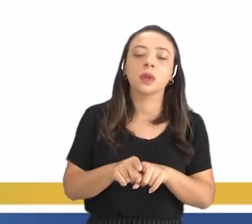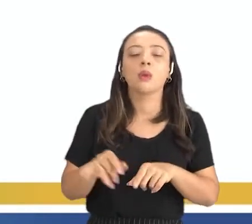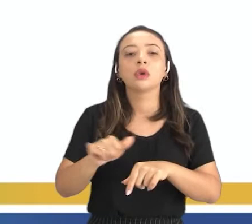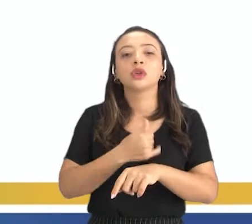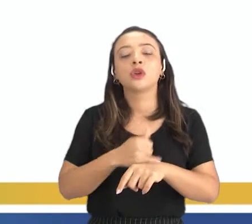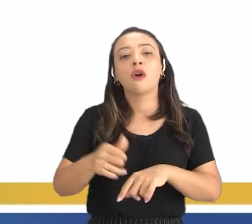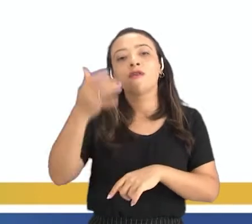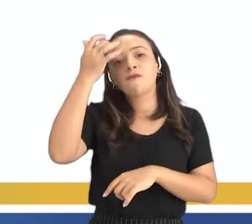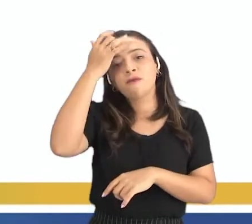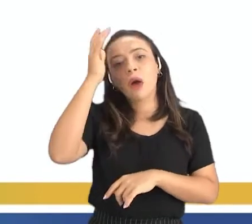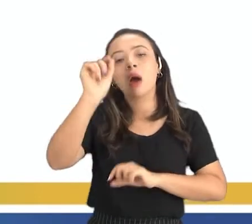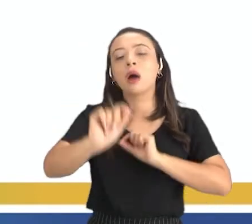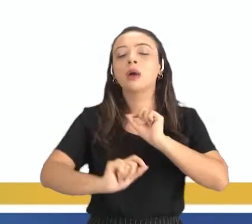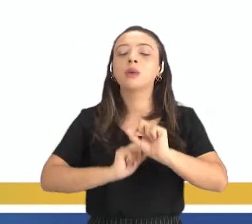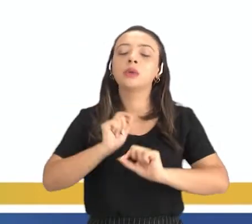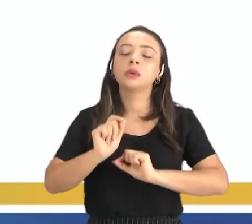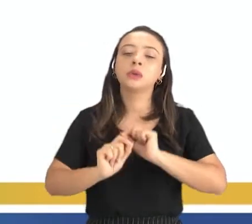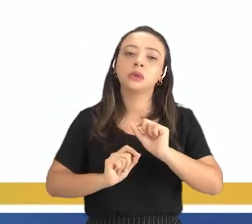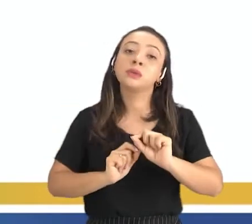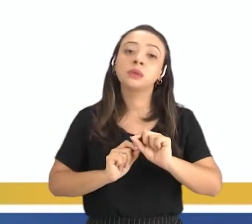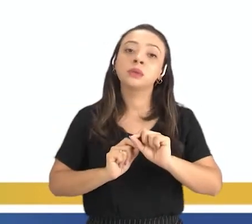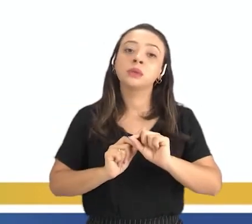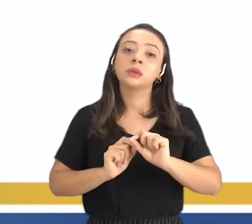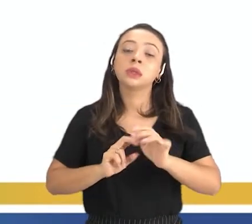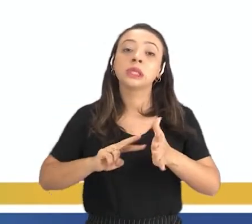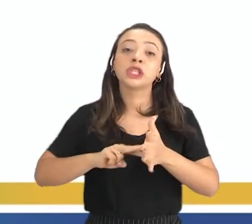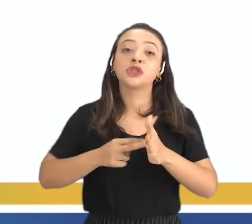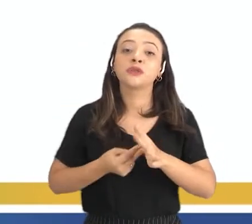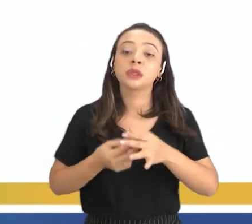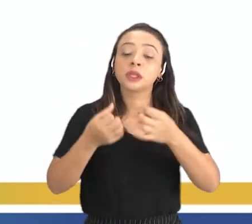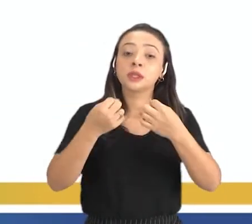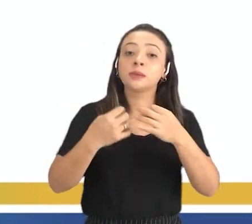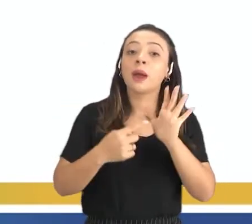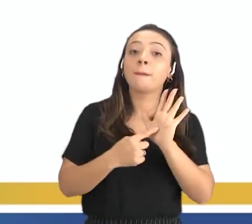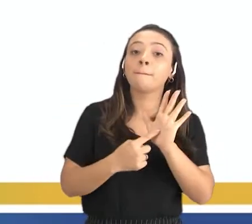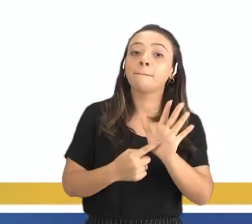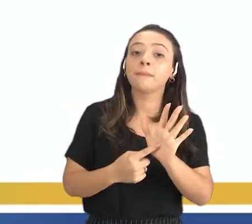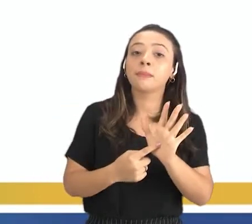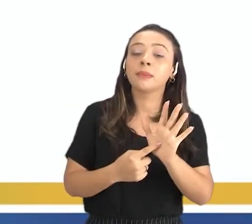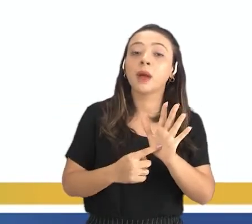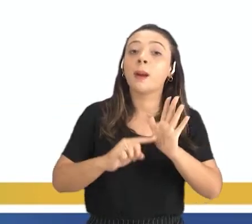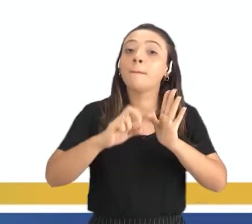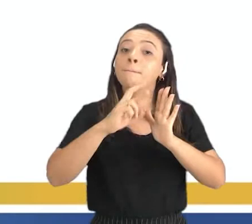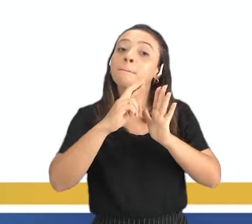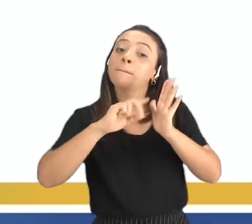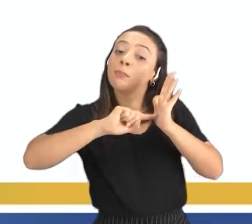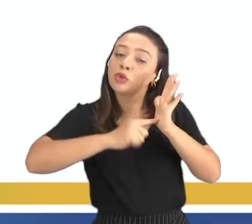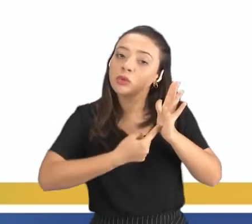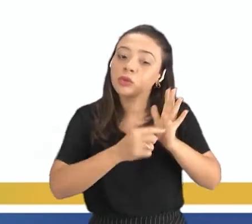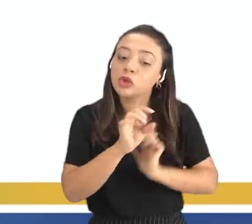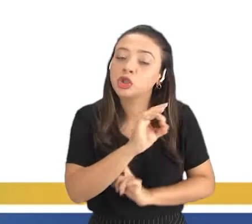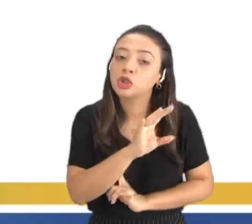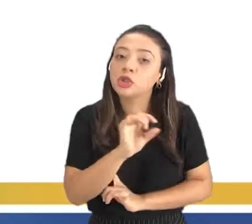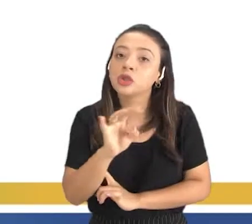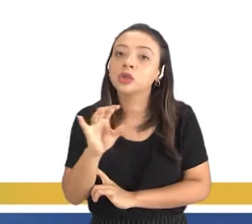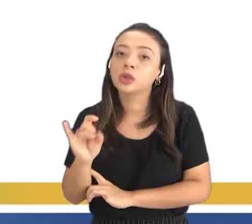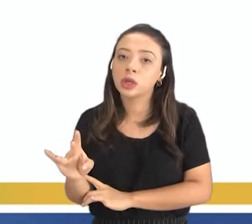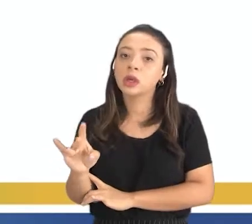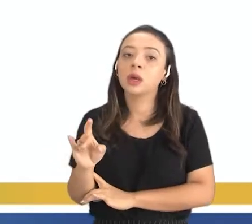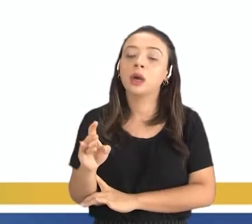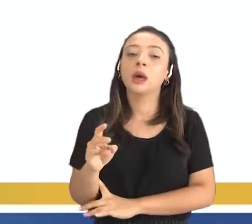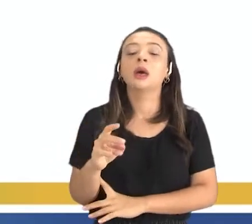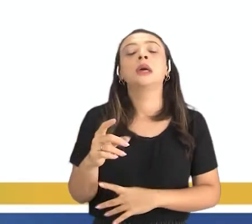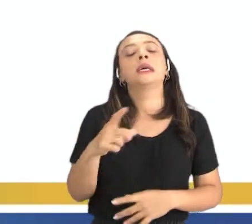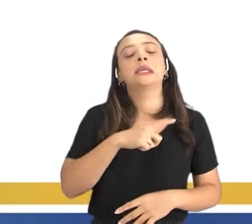de resolver essa situação consiste em determinar a multiplicação entre a quantidade de elementos de cada um dos conjuntos. Então,